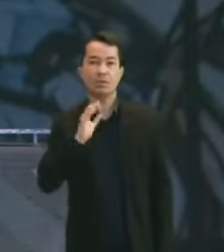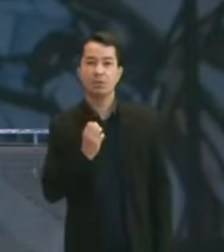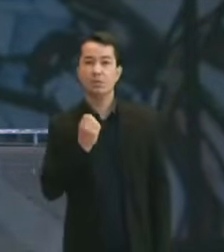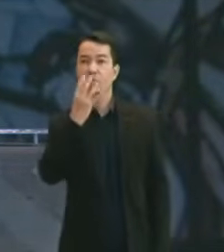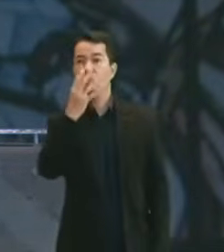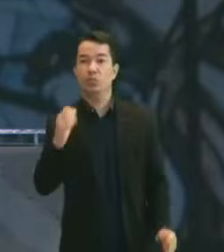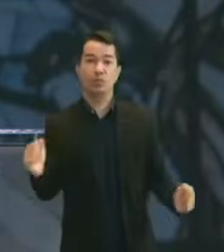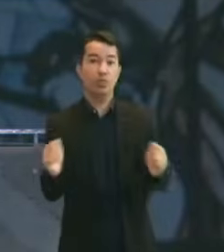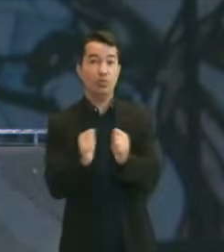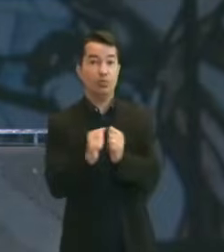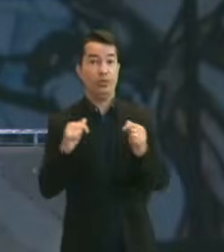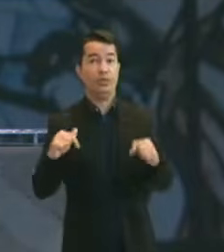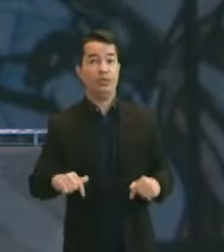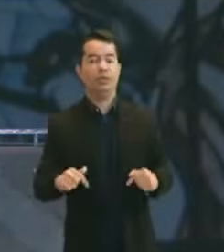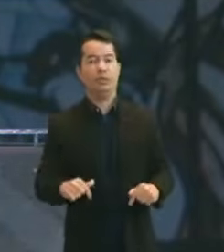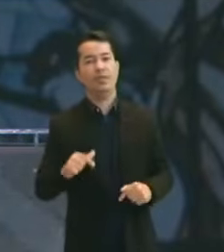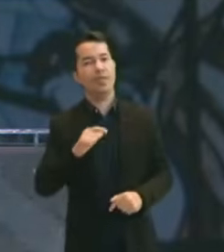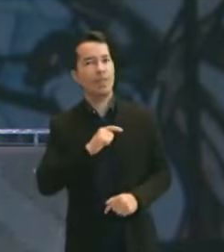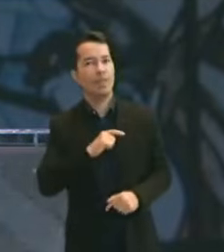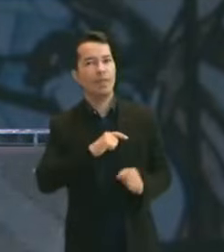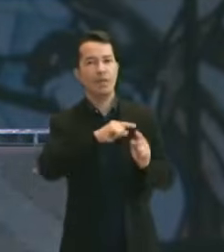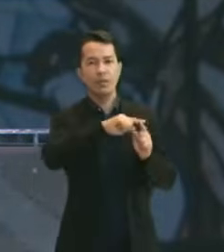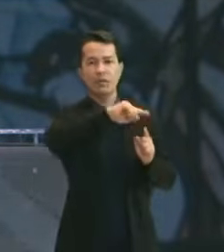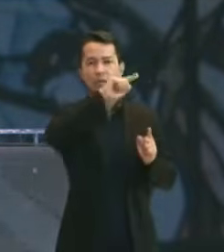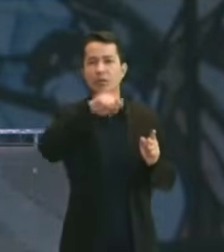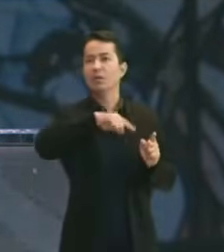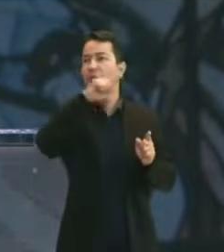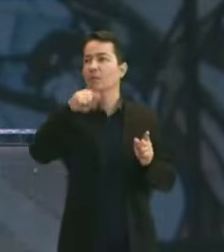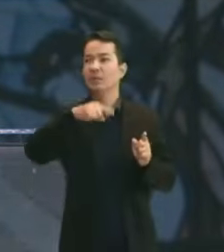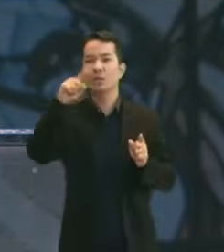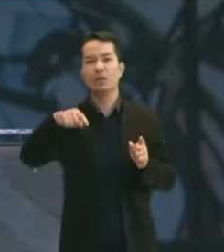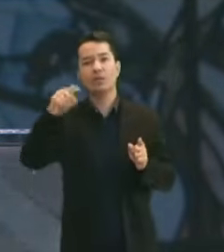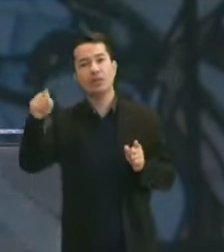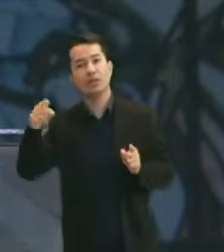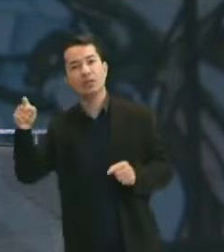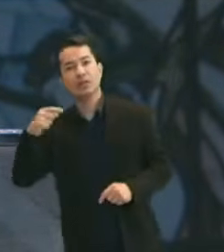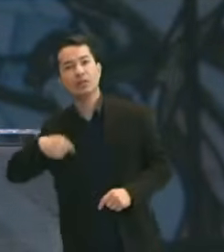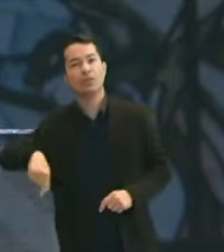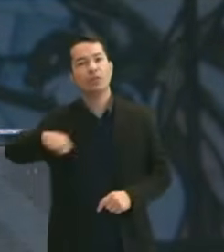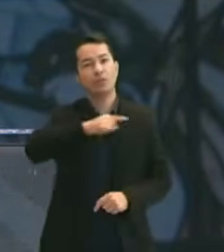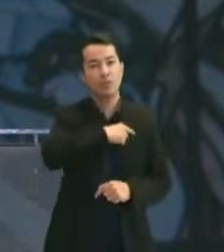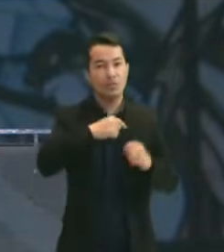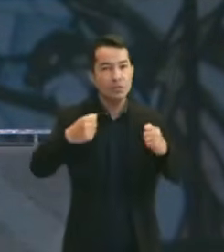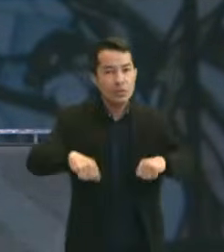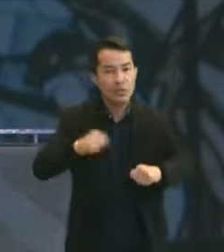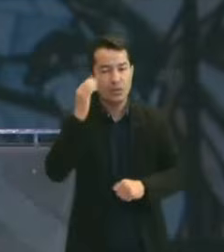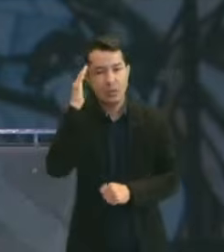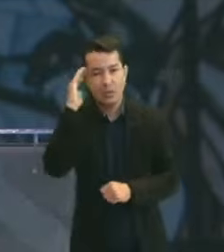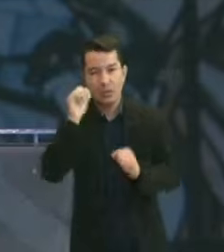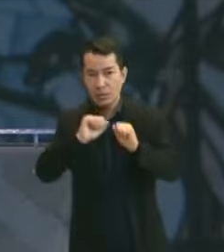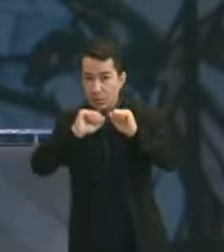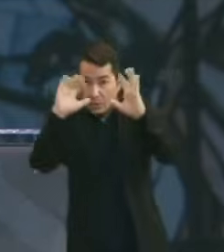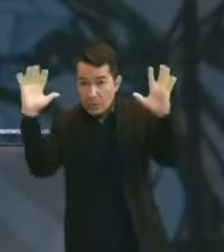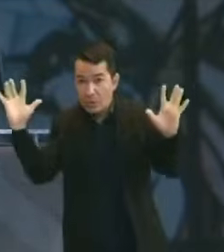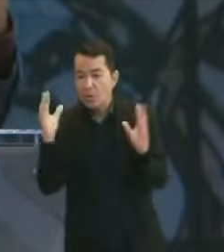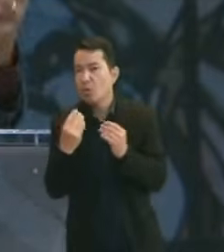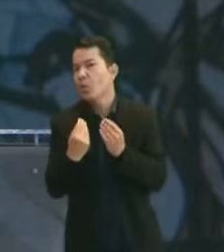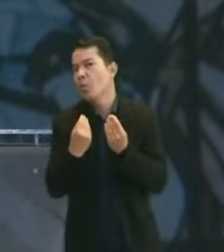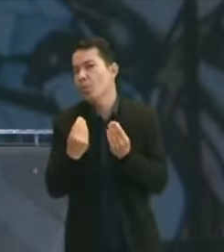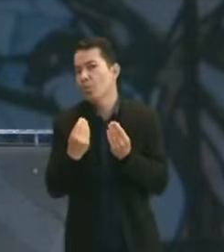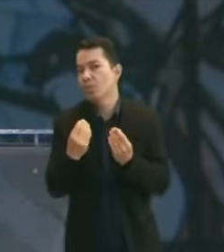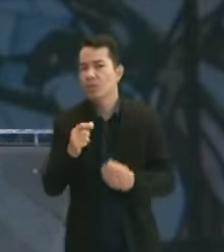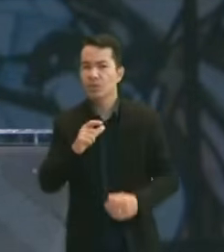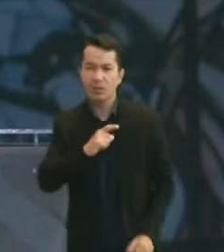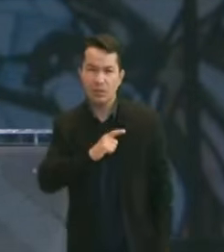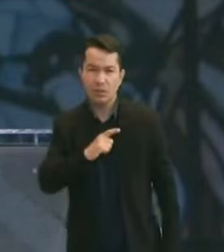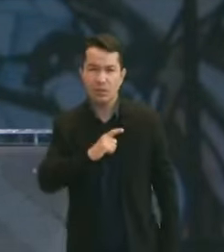de outros. Ou seja, esse ciclo do discípulo, ele nunca termina, ele vai recomeçando. Eu discipulei o irmão